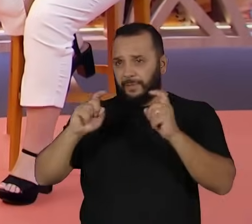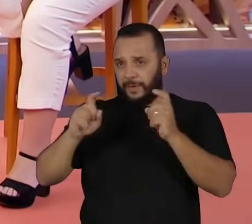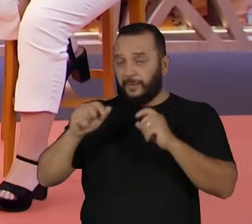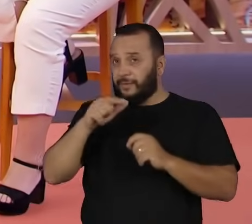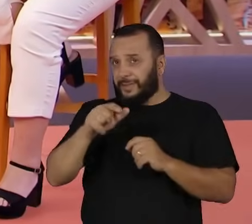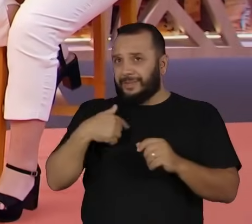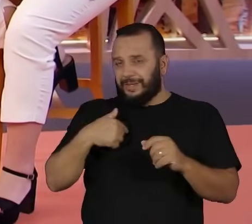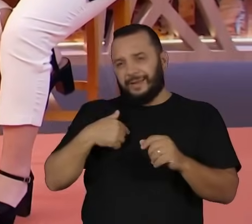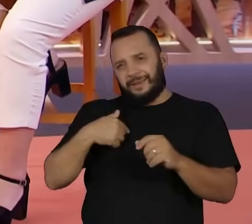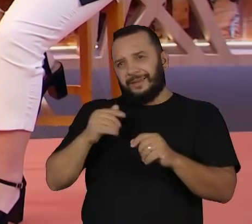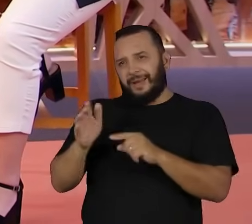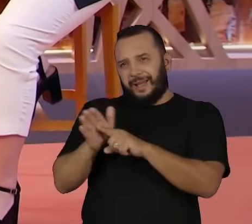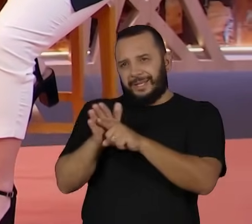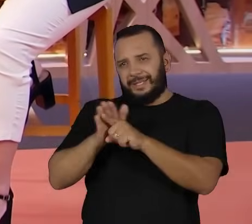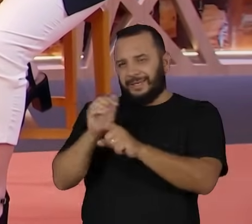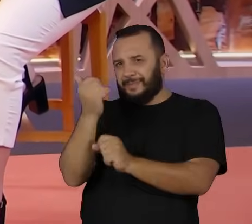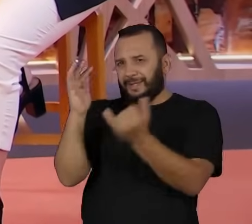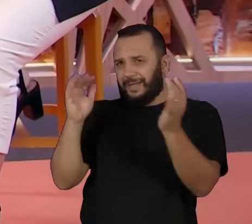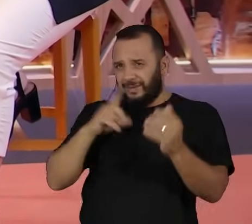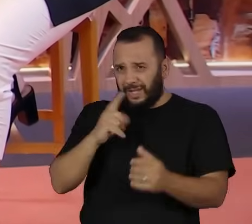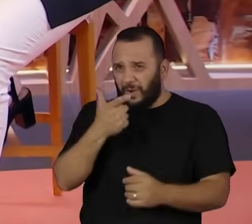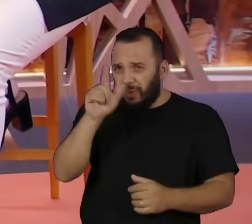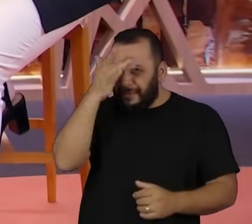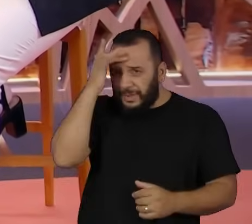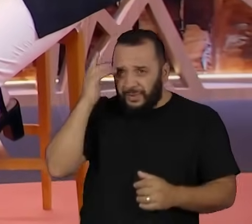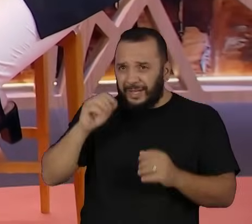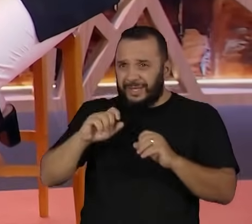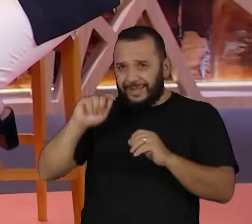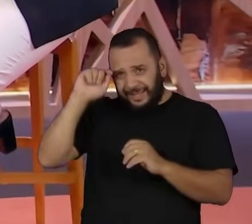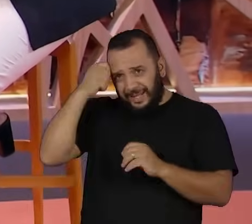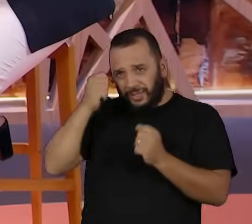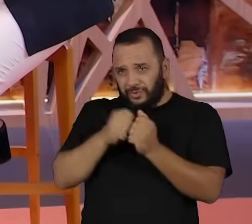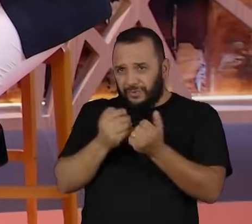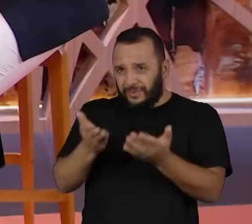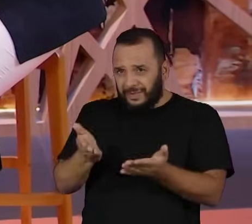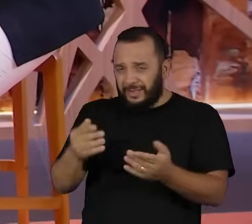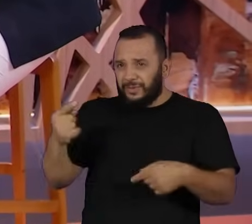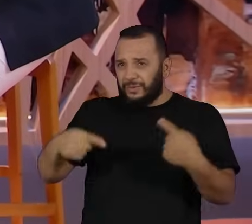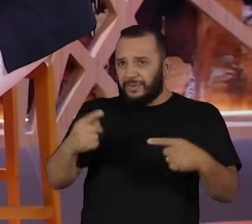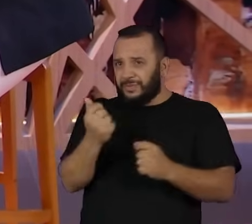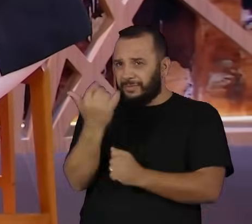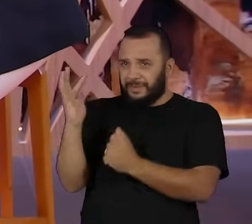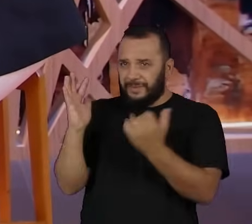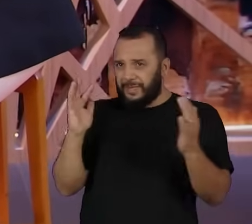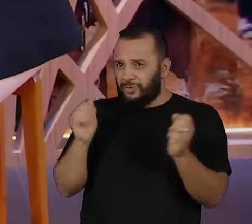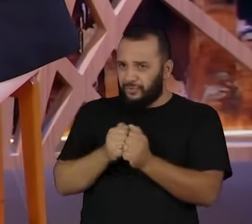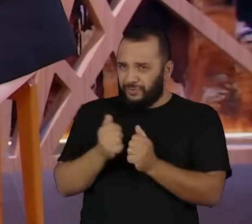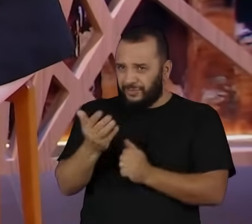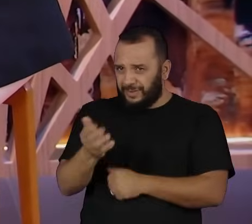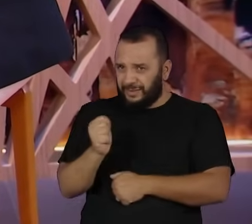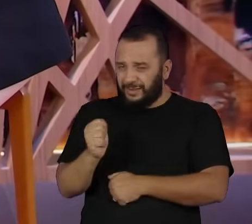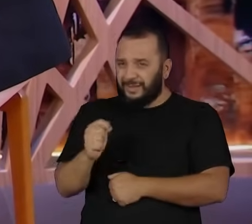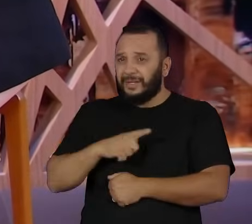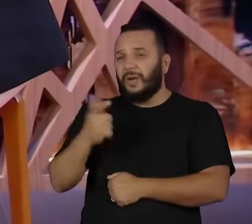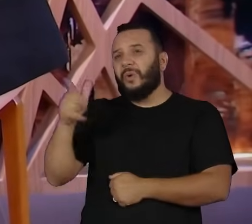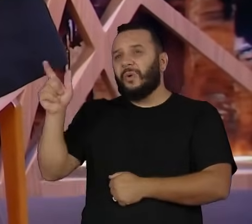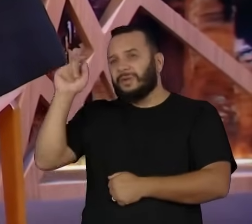analista ambiental na época, tem outras pessoas negras na mesa? Tem outras pessoas negras discutindo o meio ambiente? Tem outras pessoas